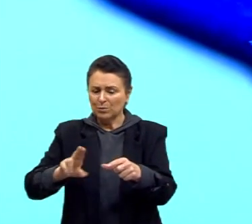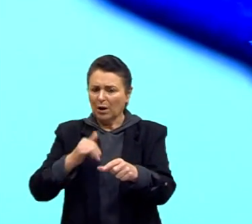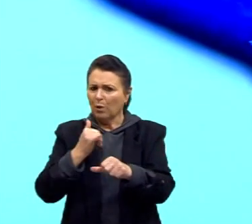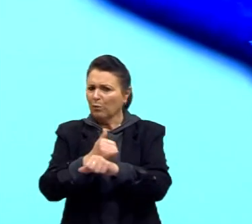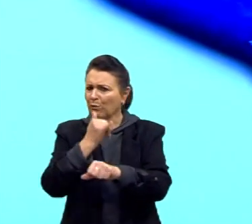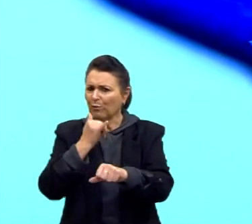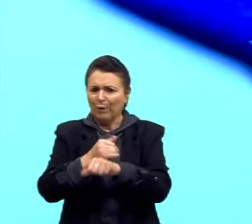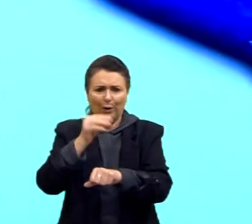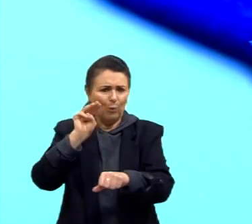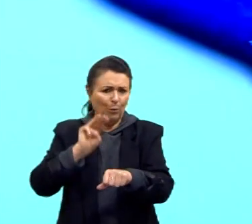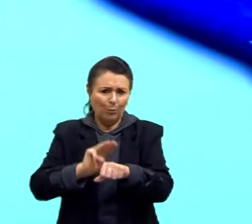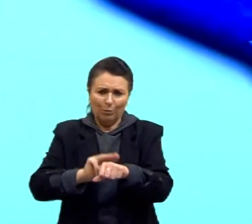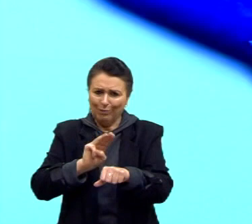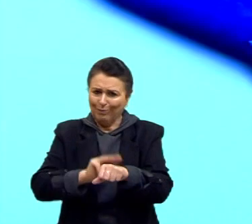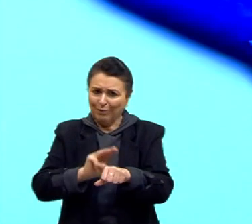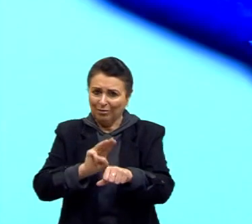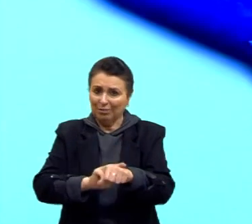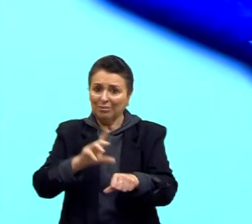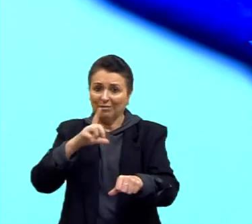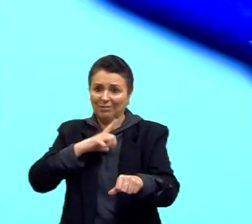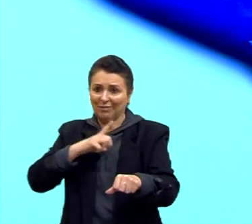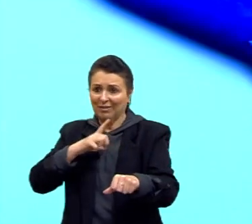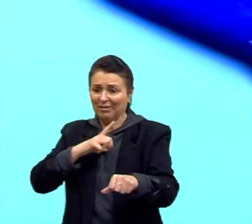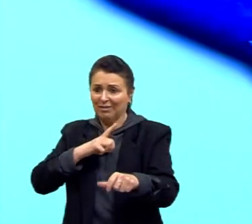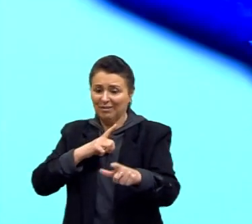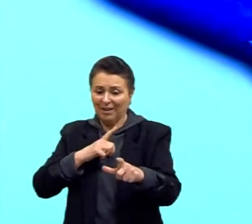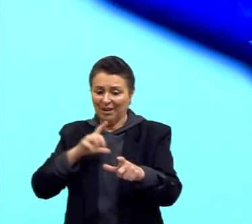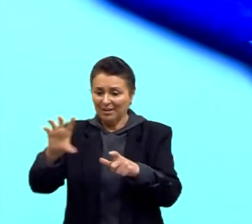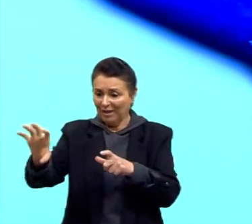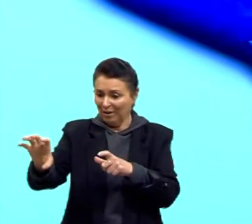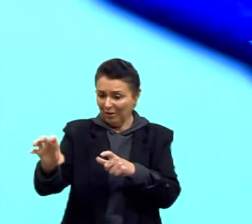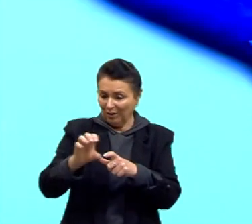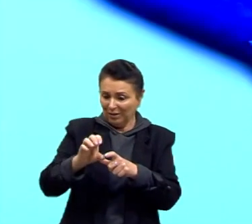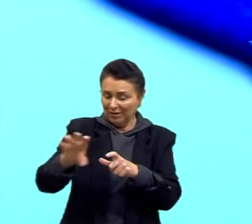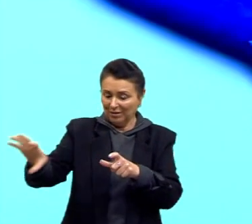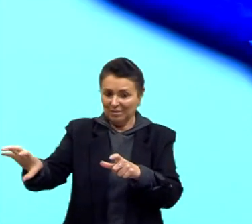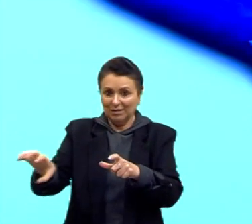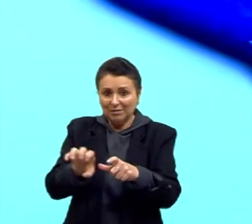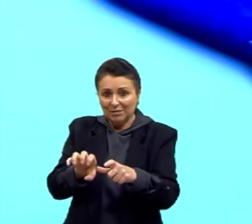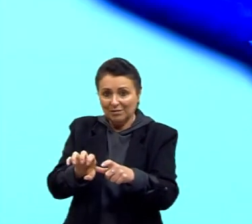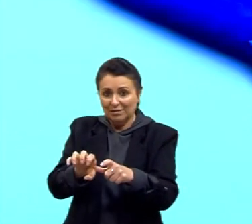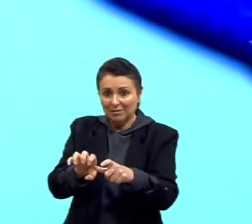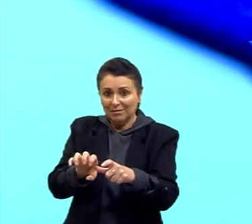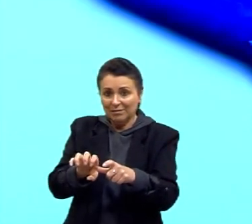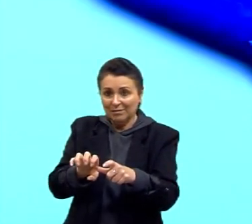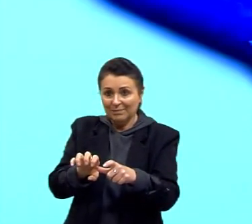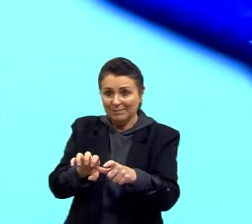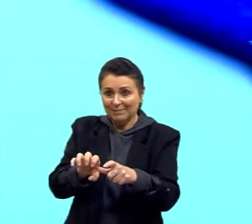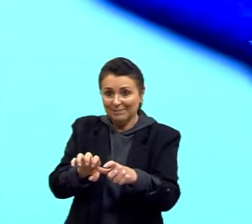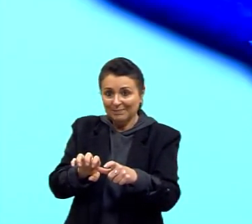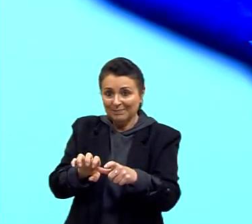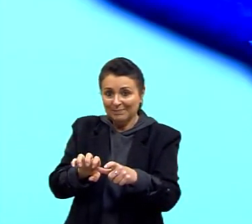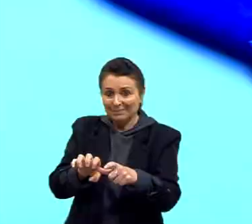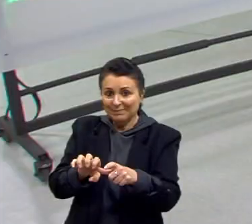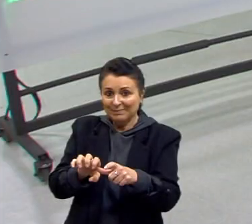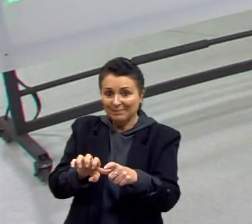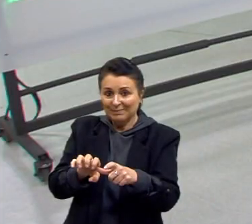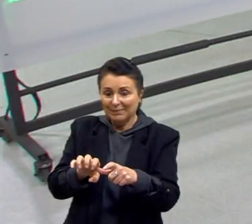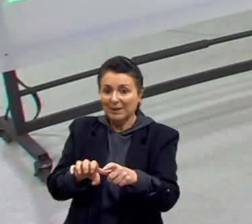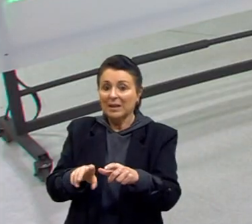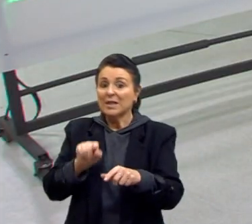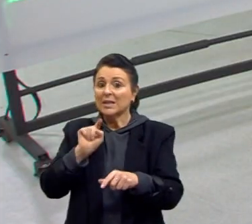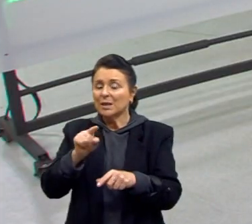ferro de metal a gente vai ter essa conexão maior nessas extremidades tá E